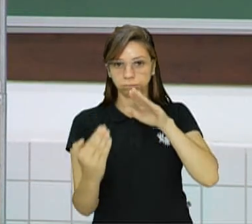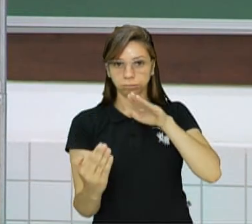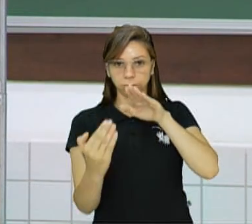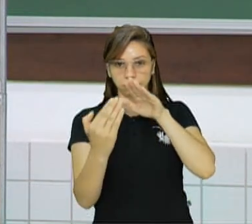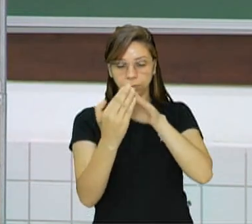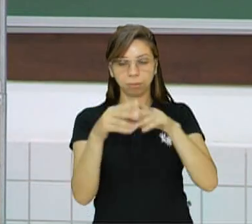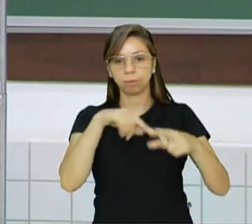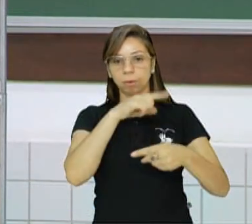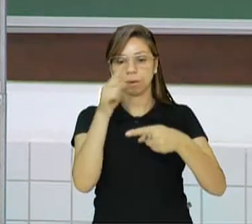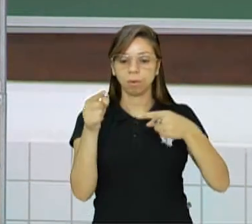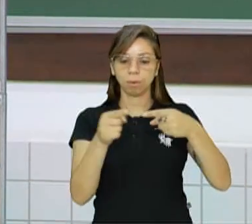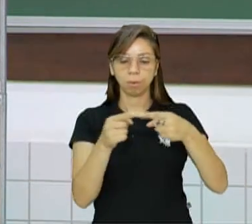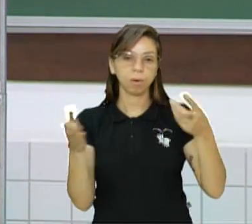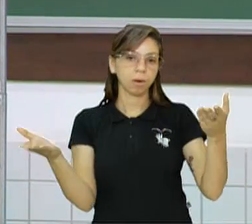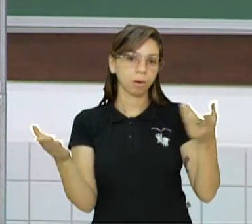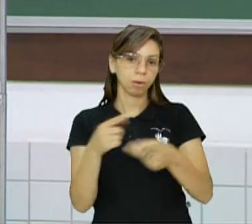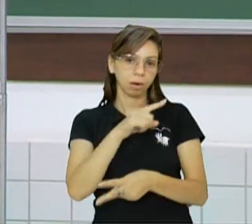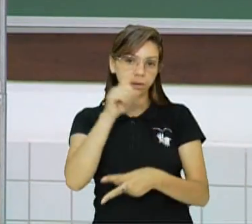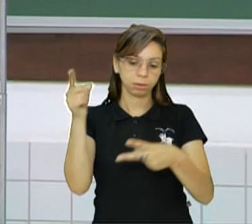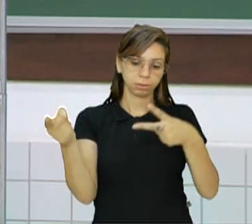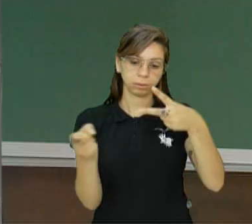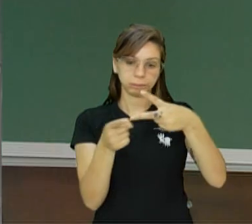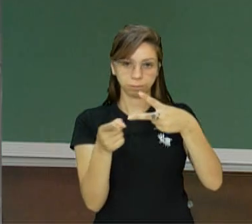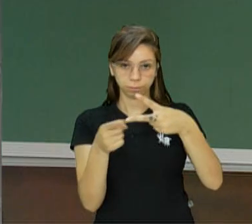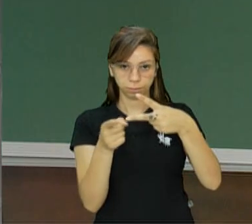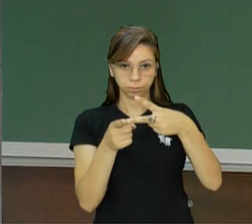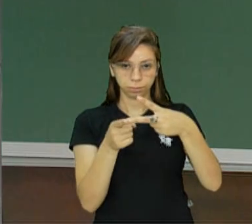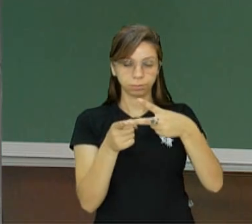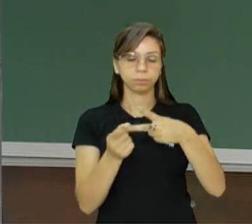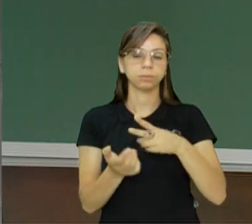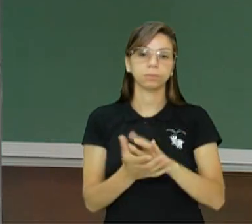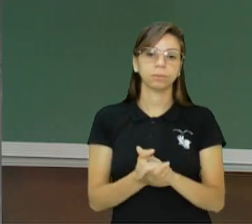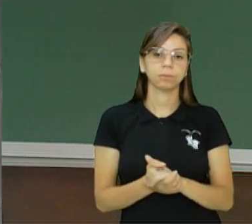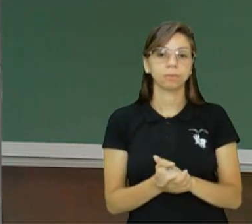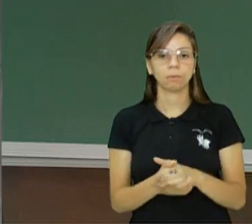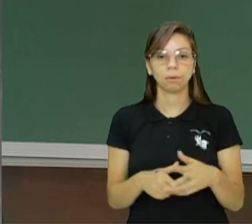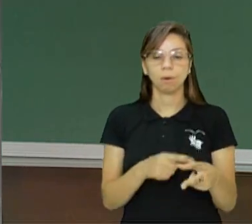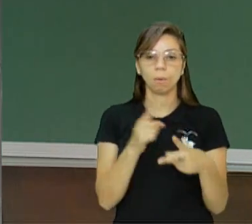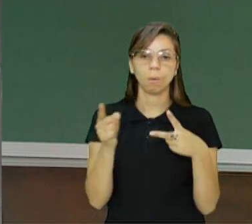1. Agora vamos para o passo 2. Lá no